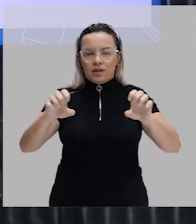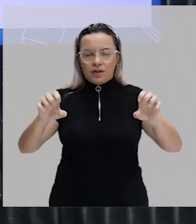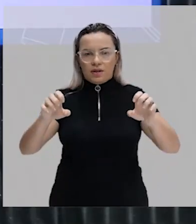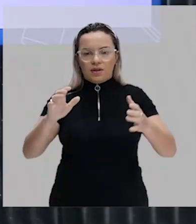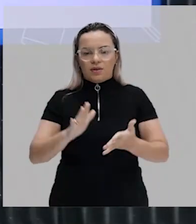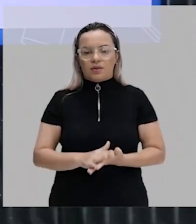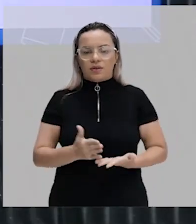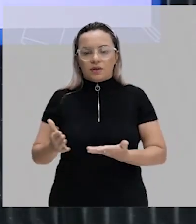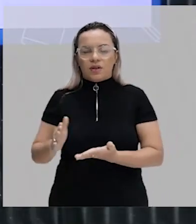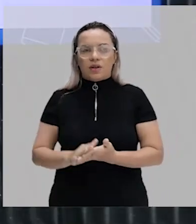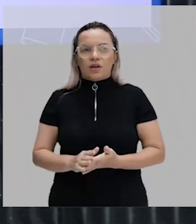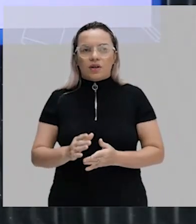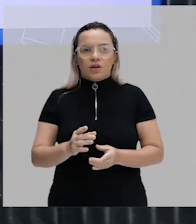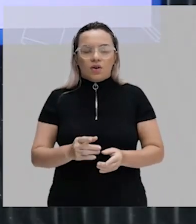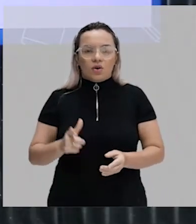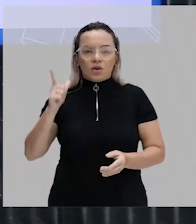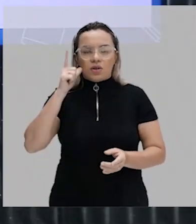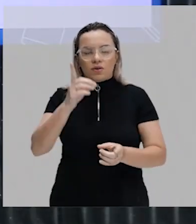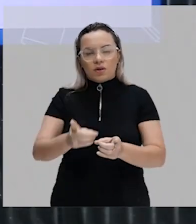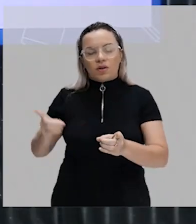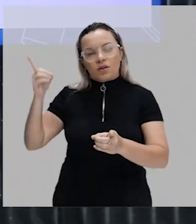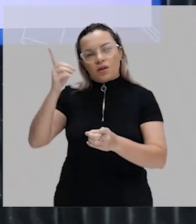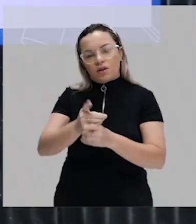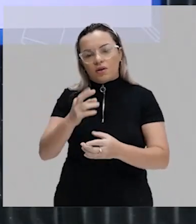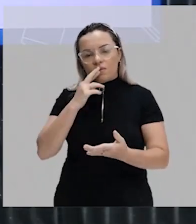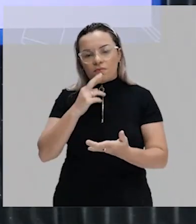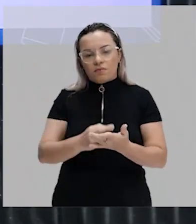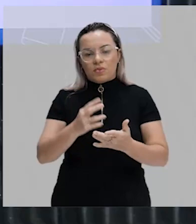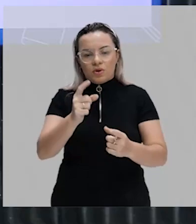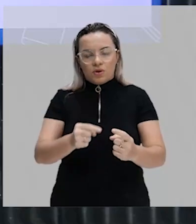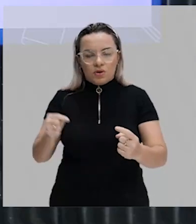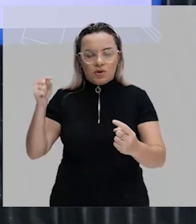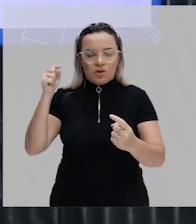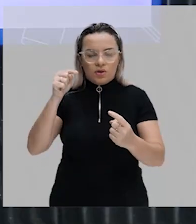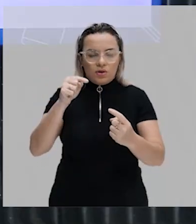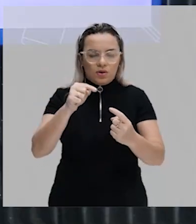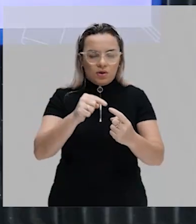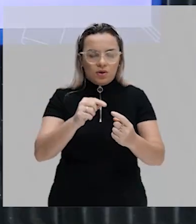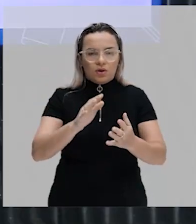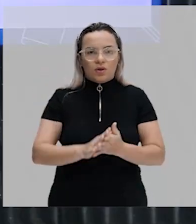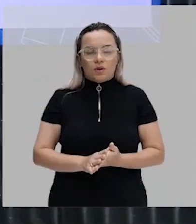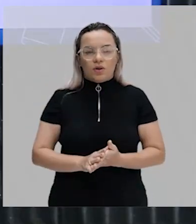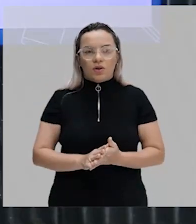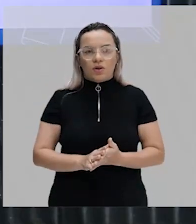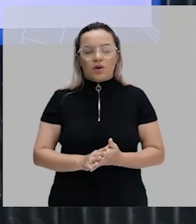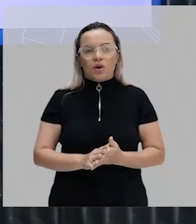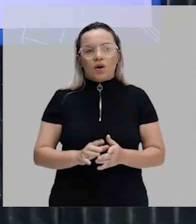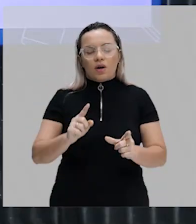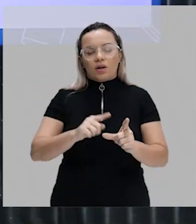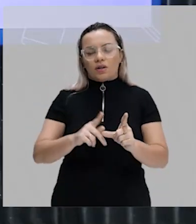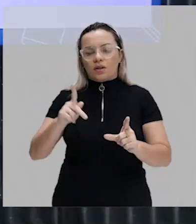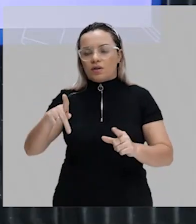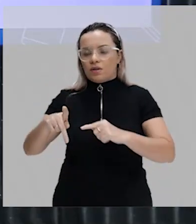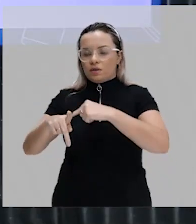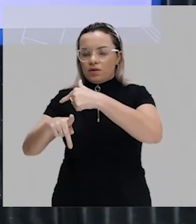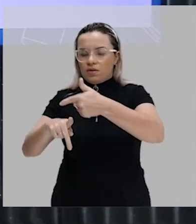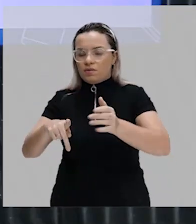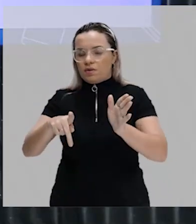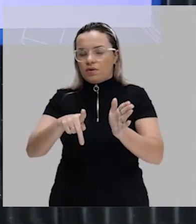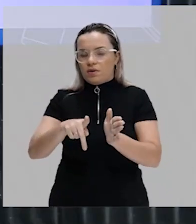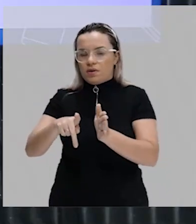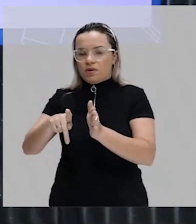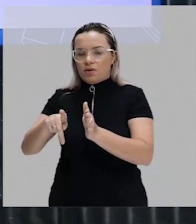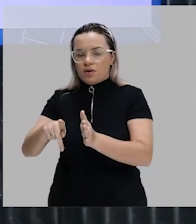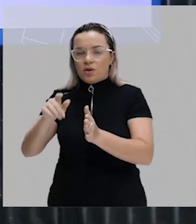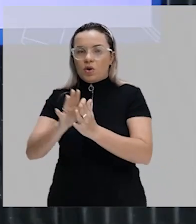O que nós fazemos agora? Aqui o objetivo, né, para descobrir o valor de P é isolar essa variável P. Né? Então, tudo que